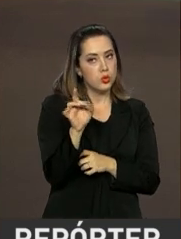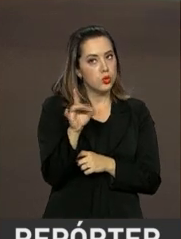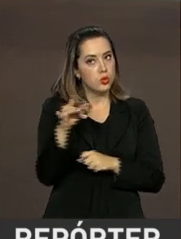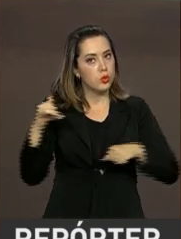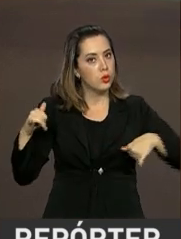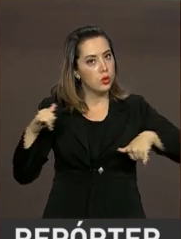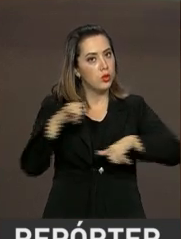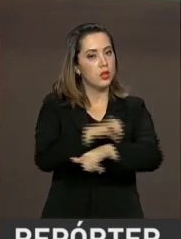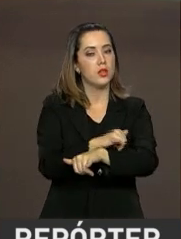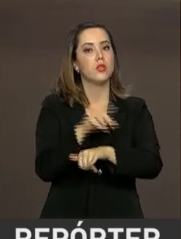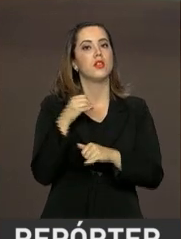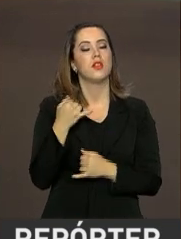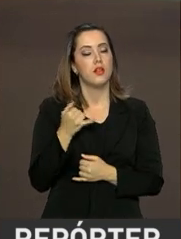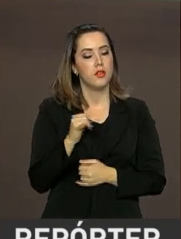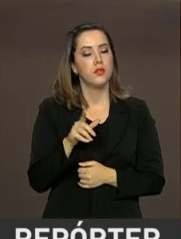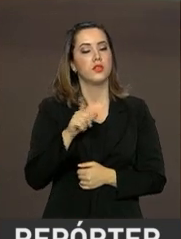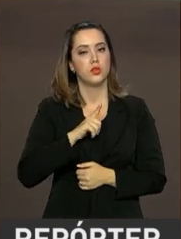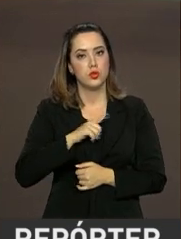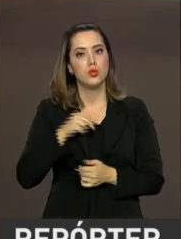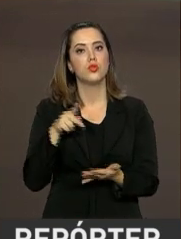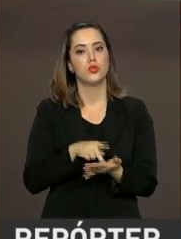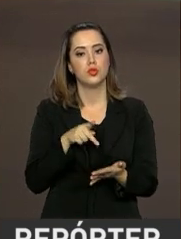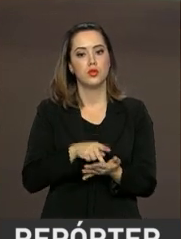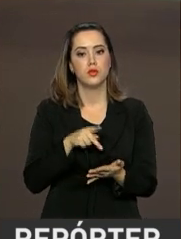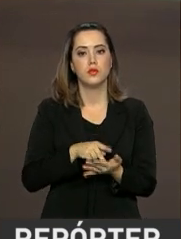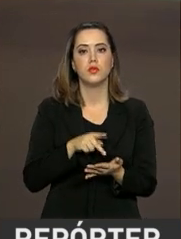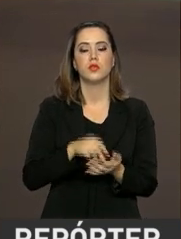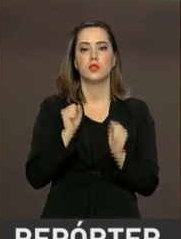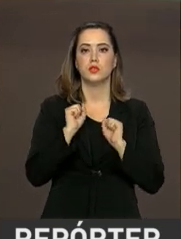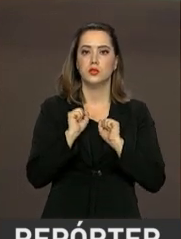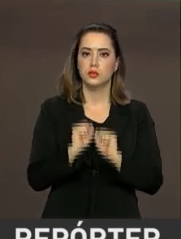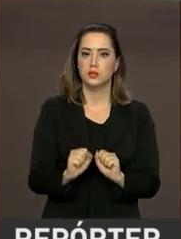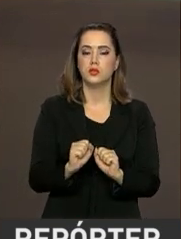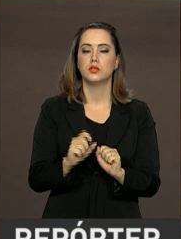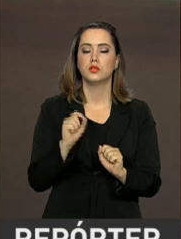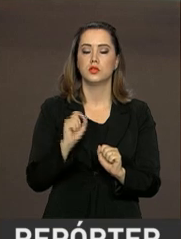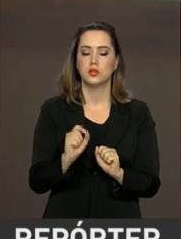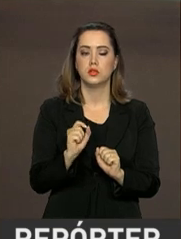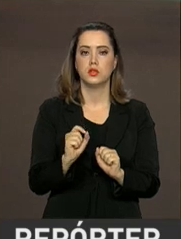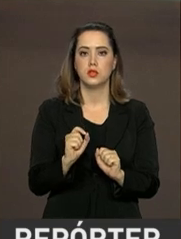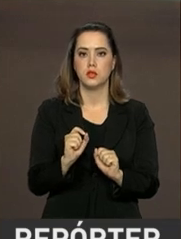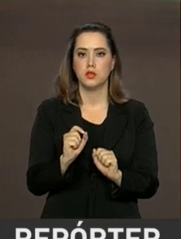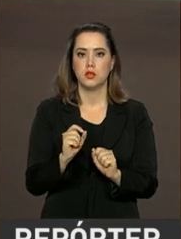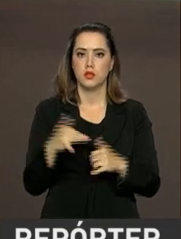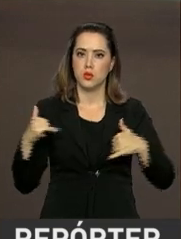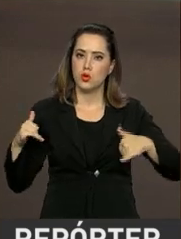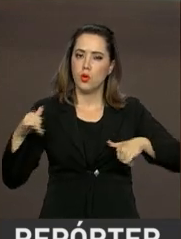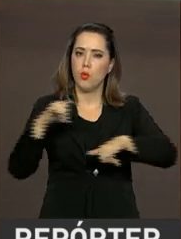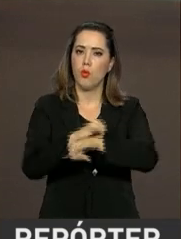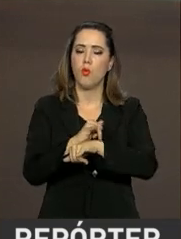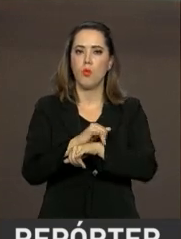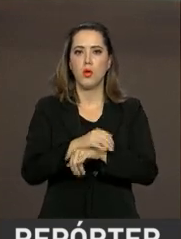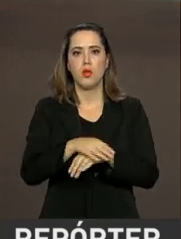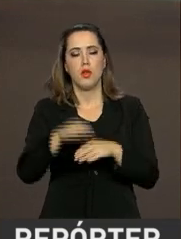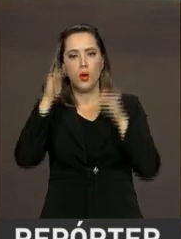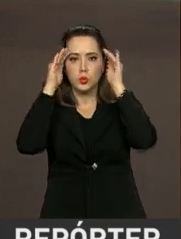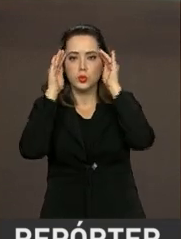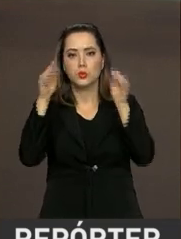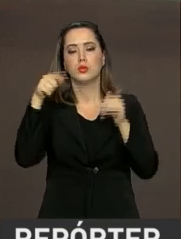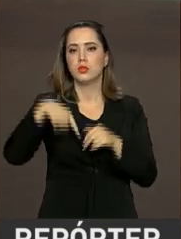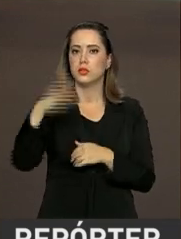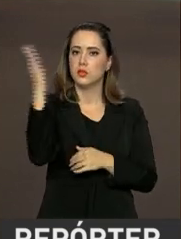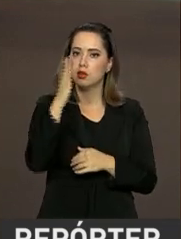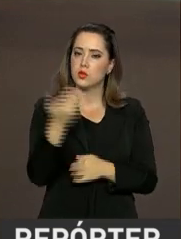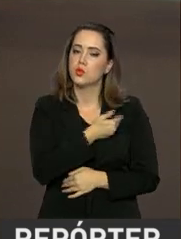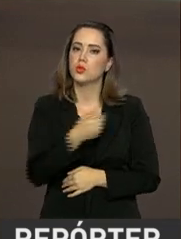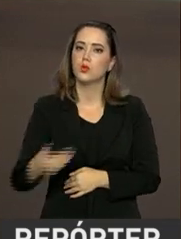a segurança do evento, altas autoridades do governo brasileiro classificadas pela Casa Civil e